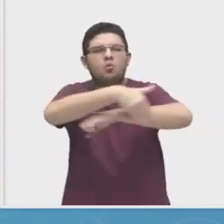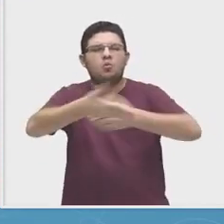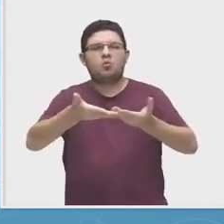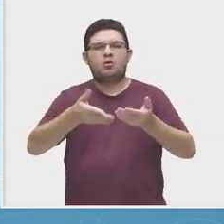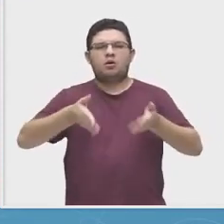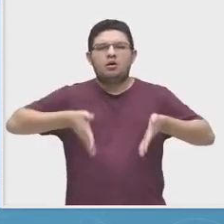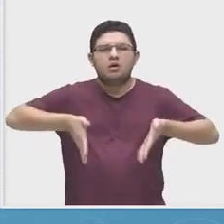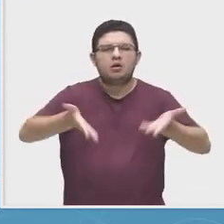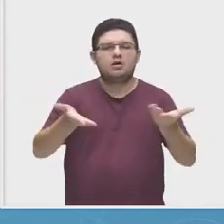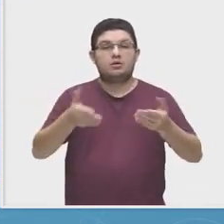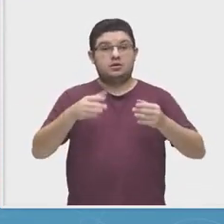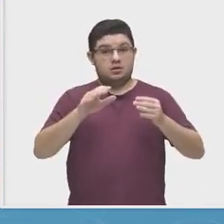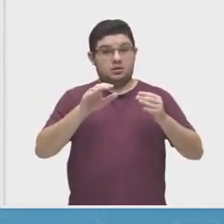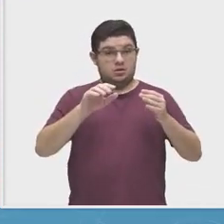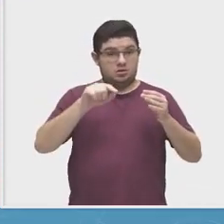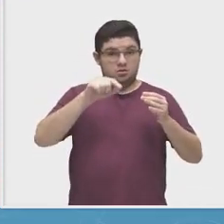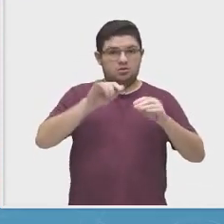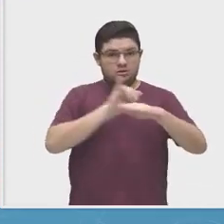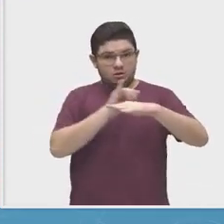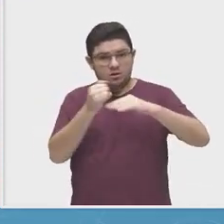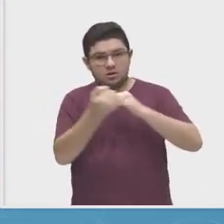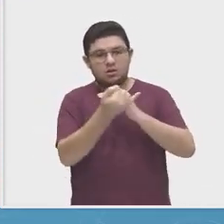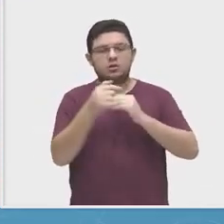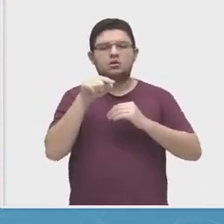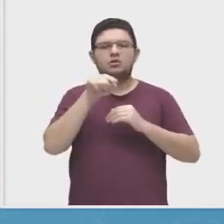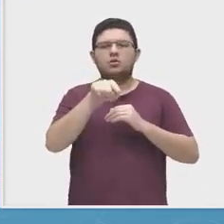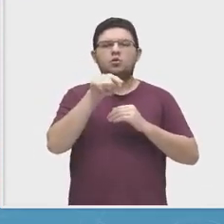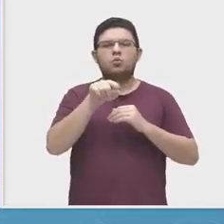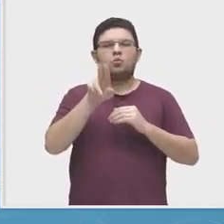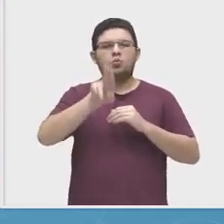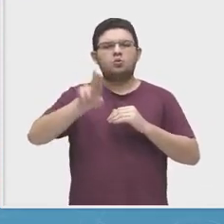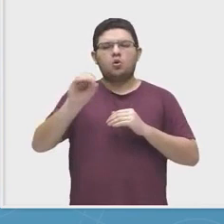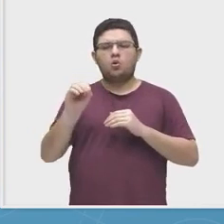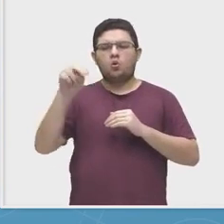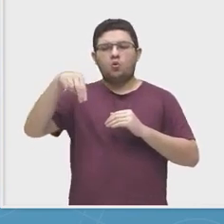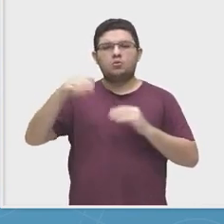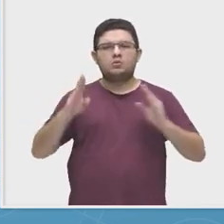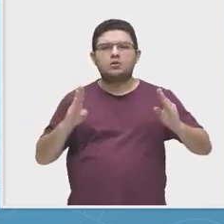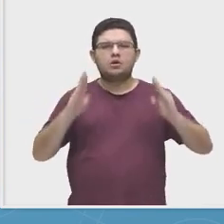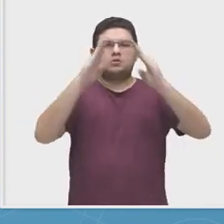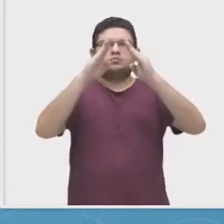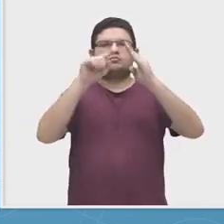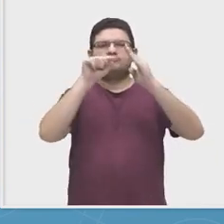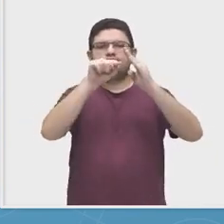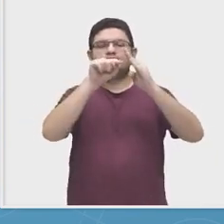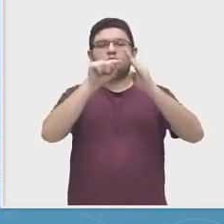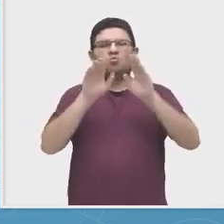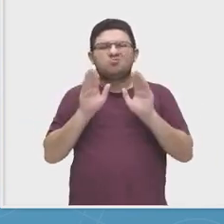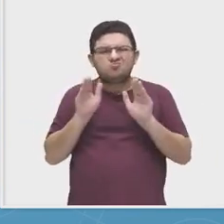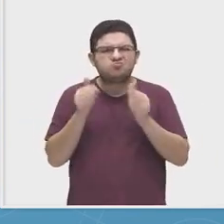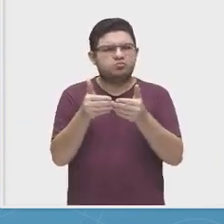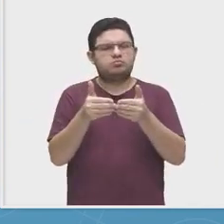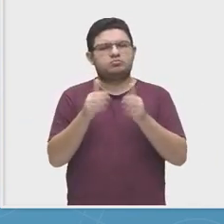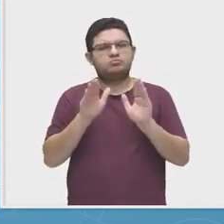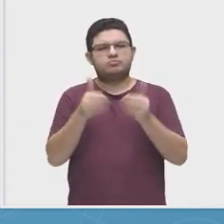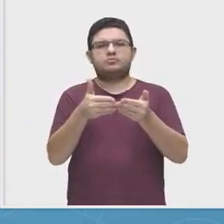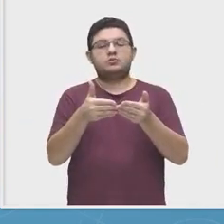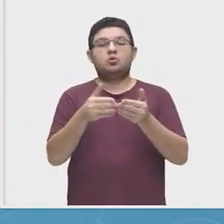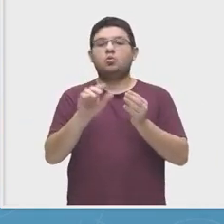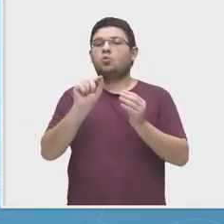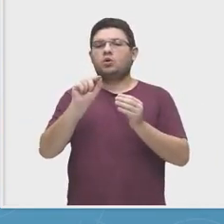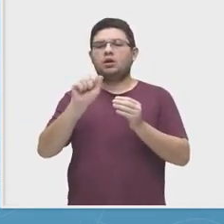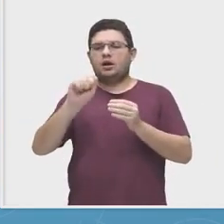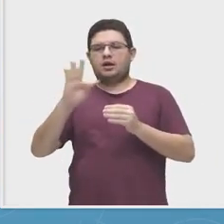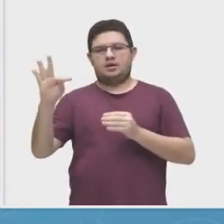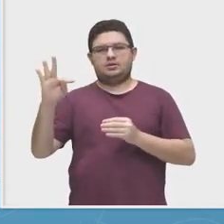nós utilizamos a ilha, né, nós utilizamos o on. E locais bem exatos, nós utilizamos então o at.